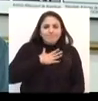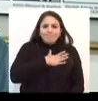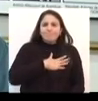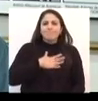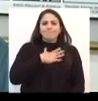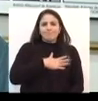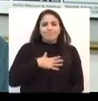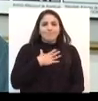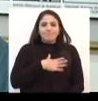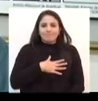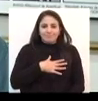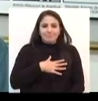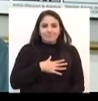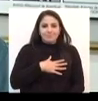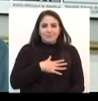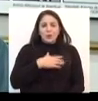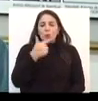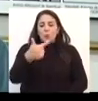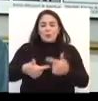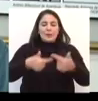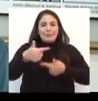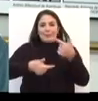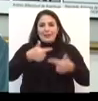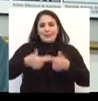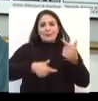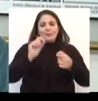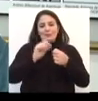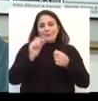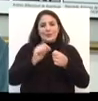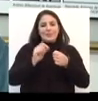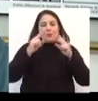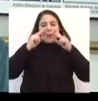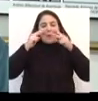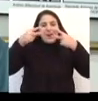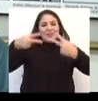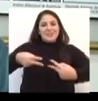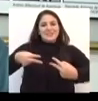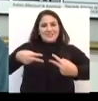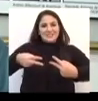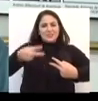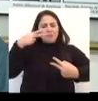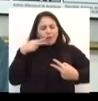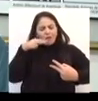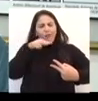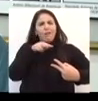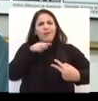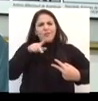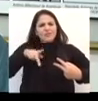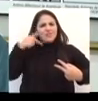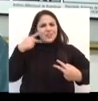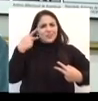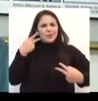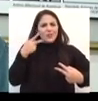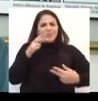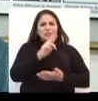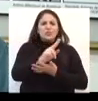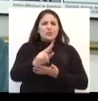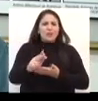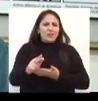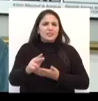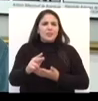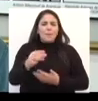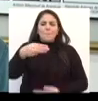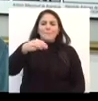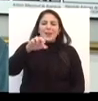sentimos assim, né, o trabalho feito sendo recompensado, sendo visto, né? E pelo Marcos,